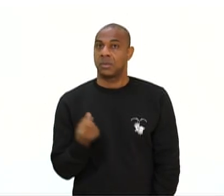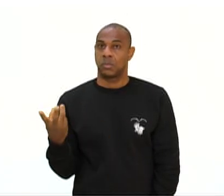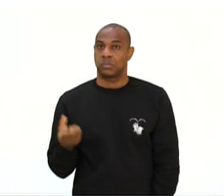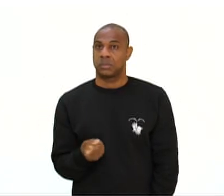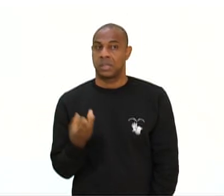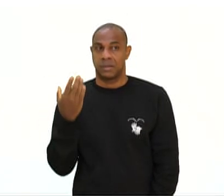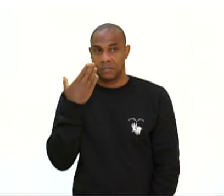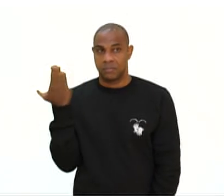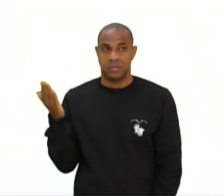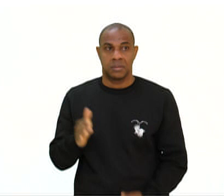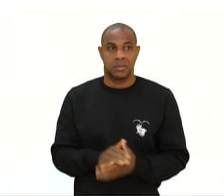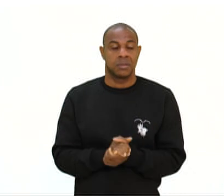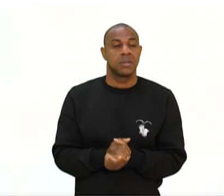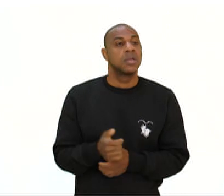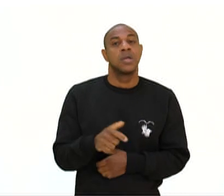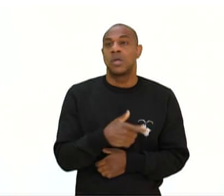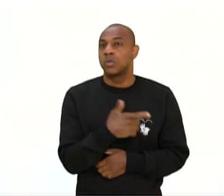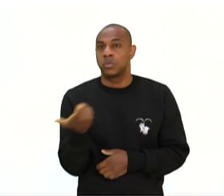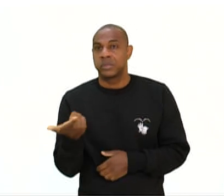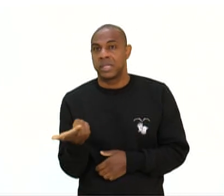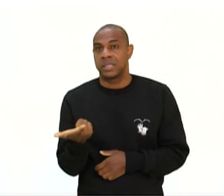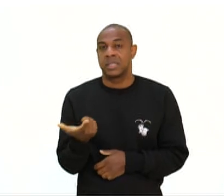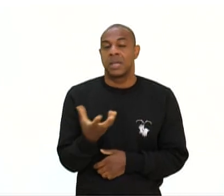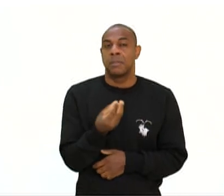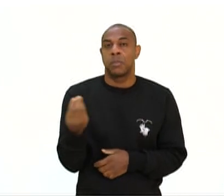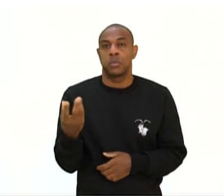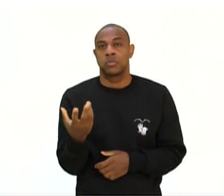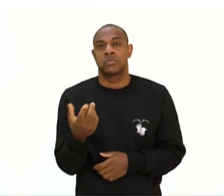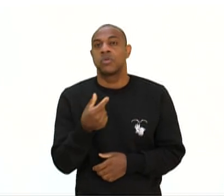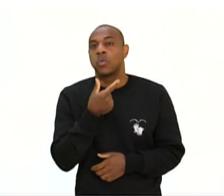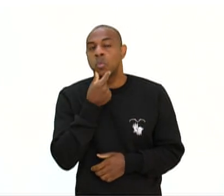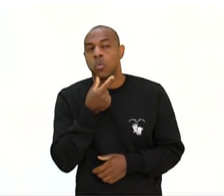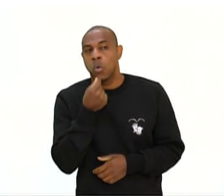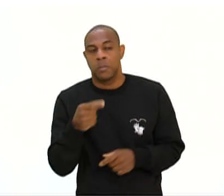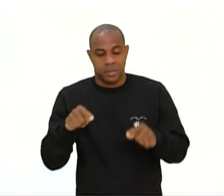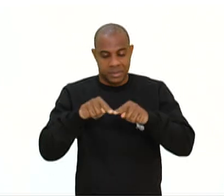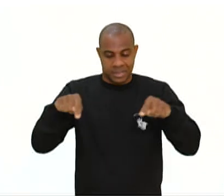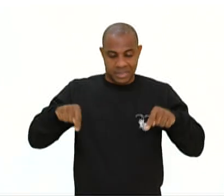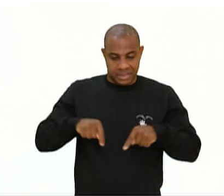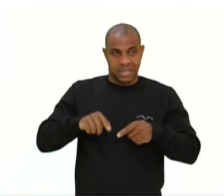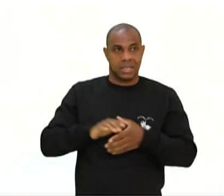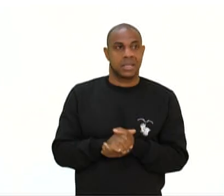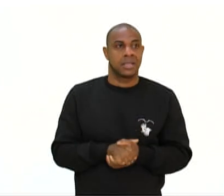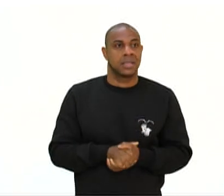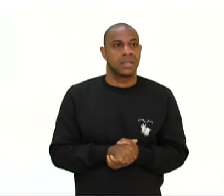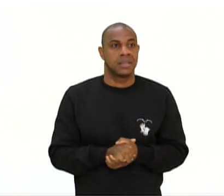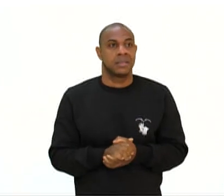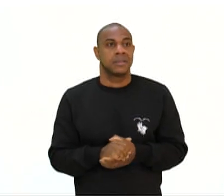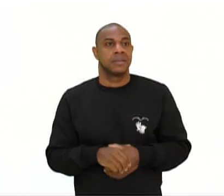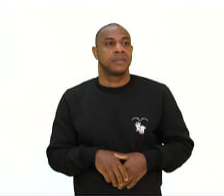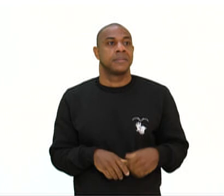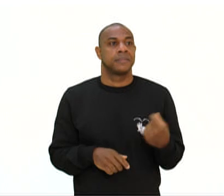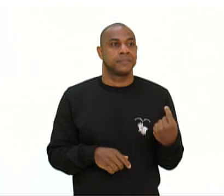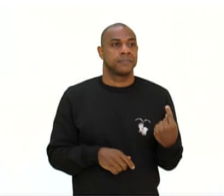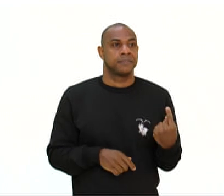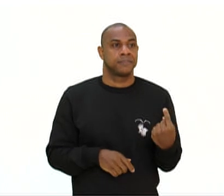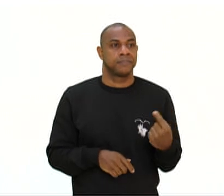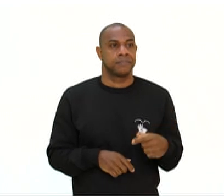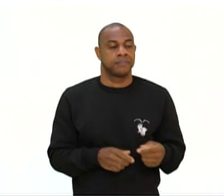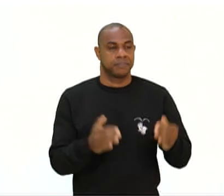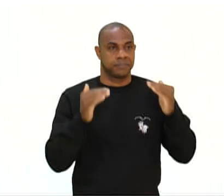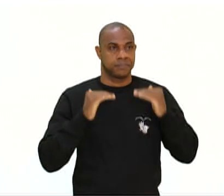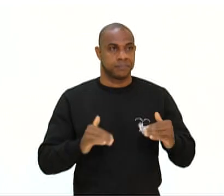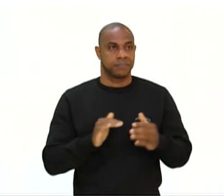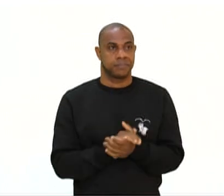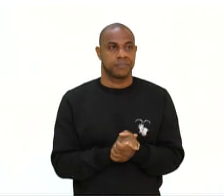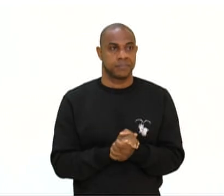escrito aqui? Não existem muitos garotos na sala. E agora uma interrogativa. Are there